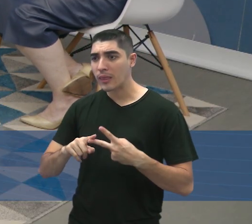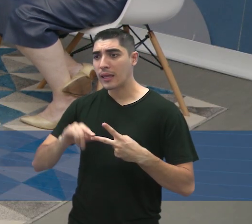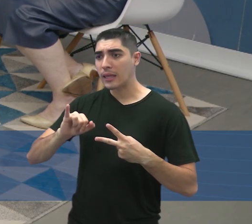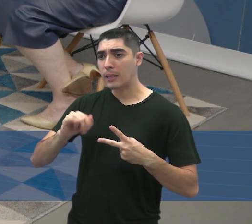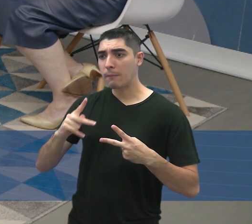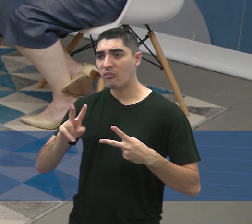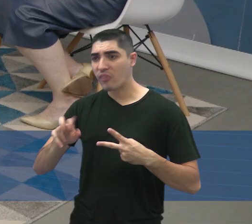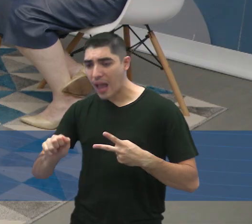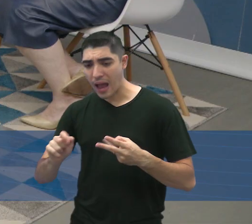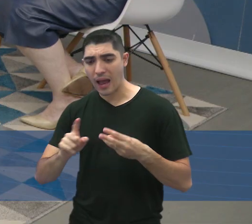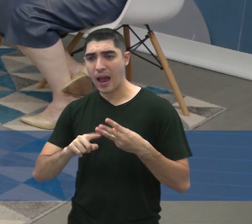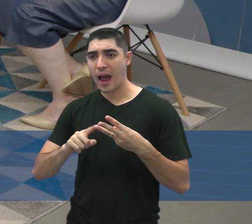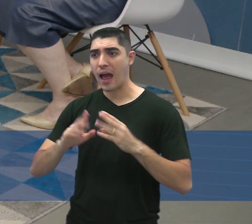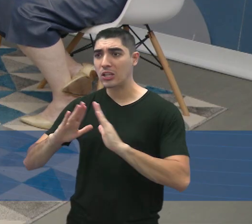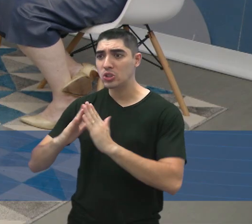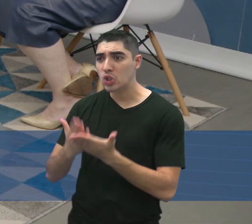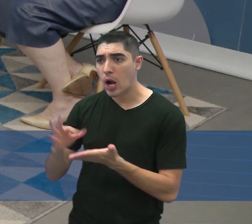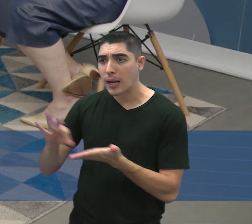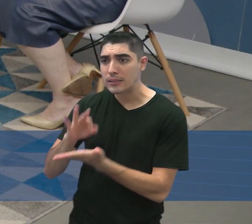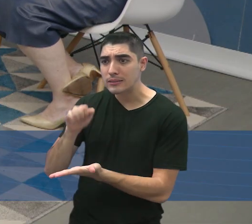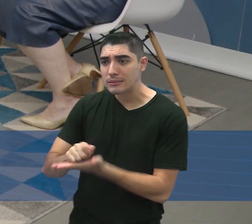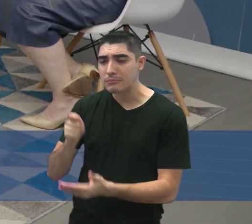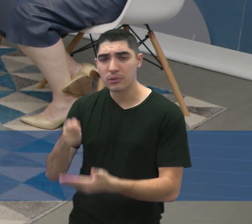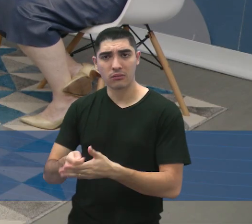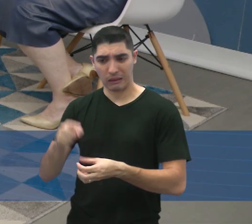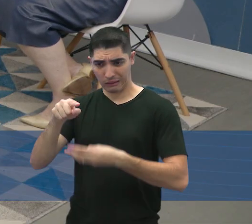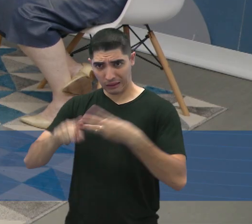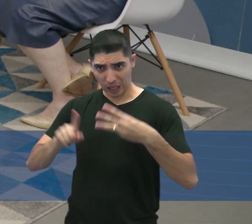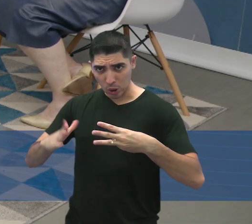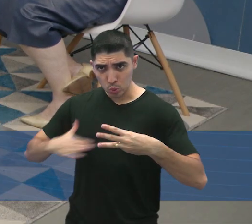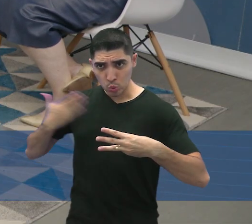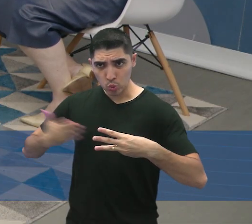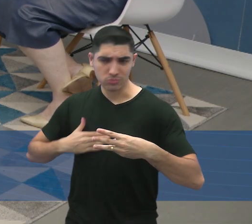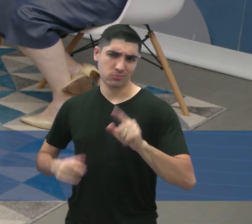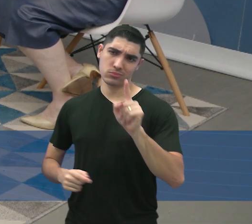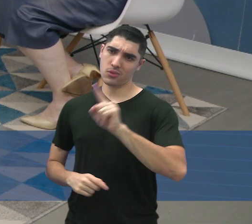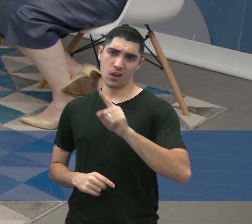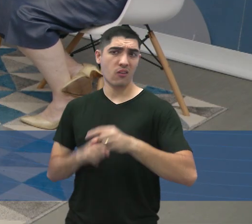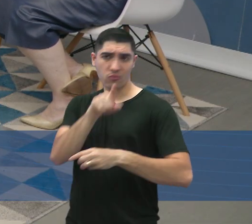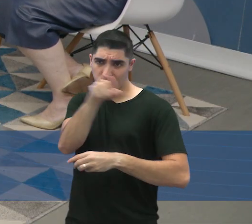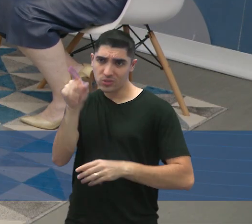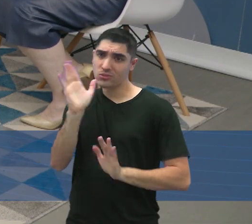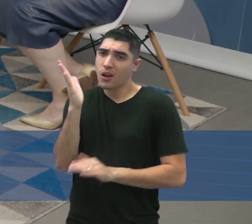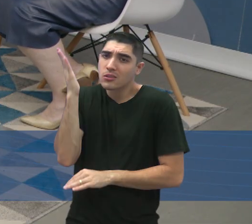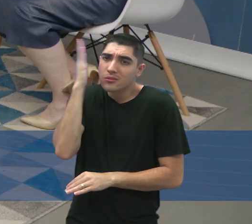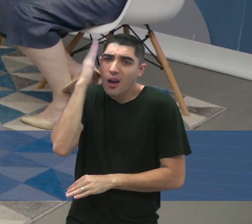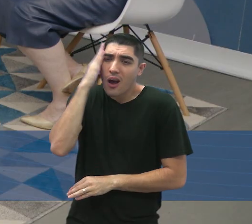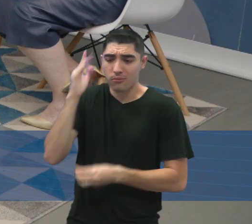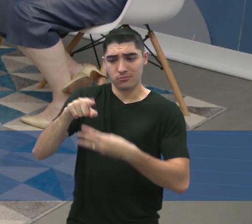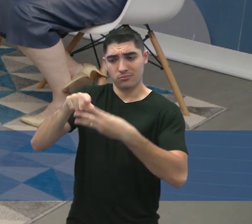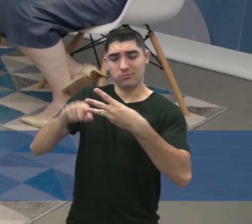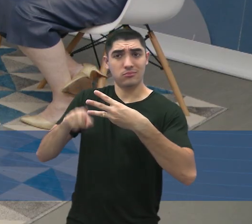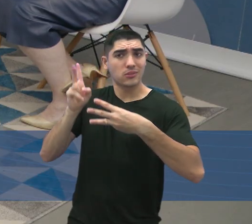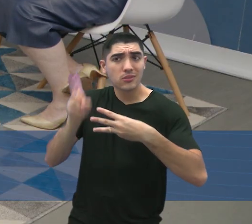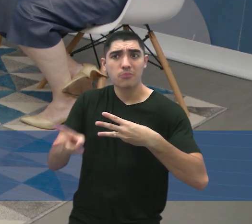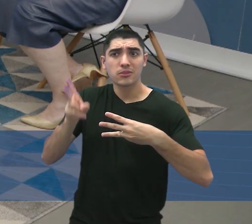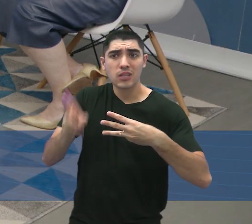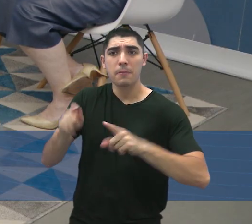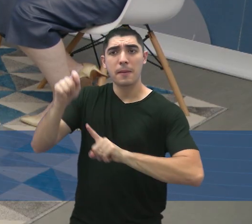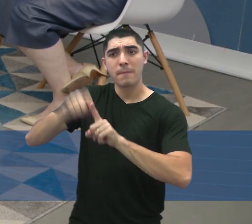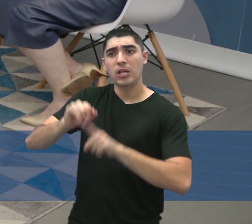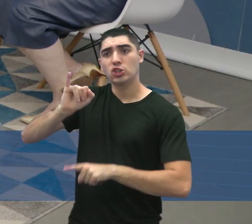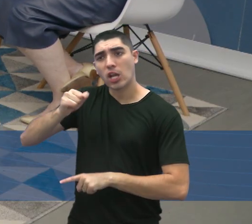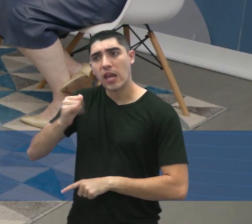a matrícula da escola, isso não é uma surpresa, isso deveria estar planejado, para que eu não tenha ali, de fato,